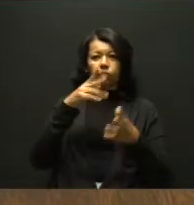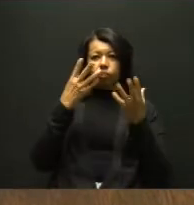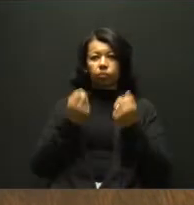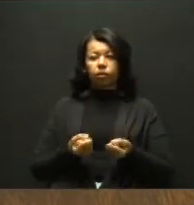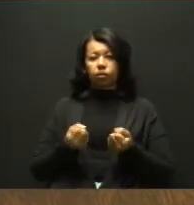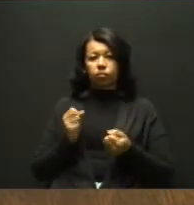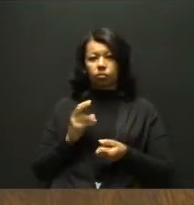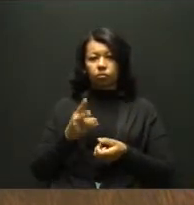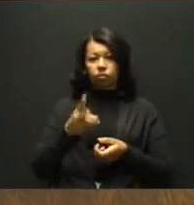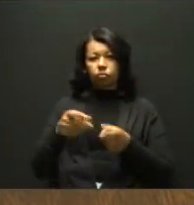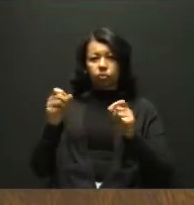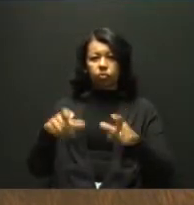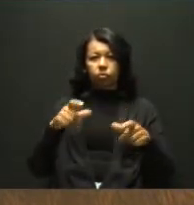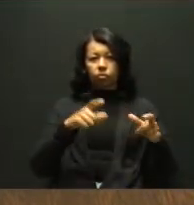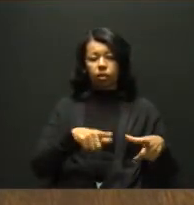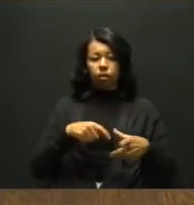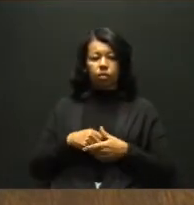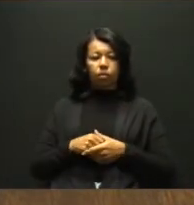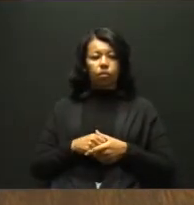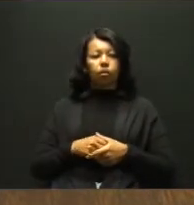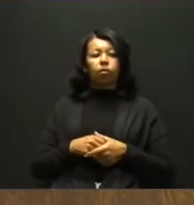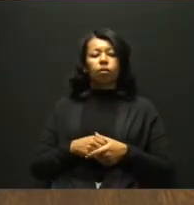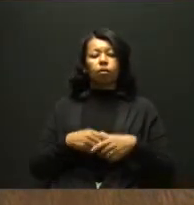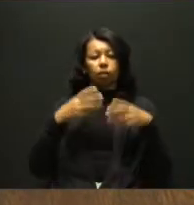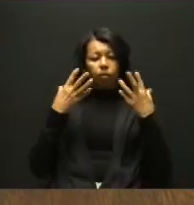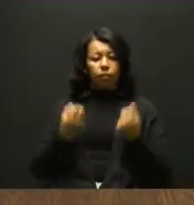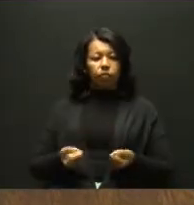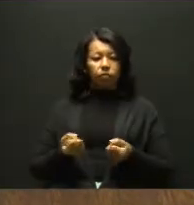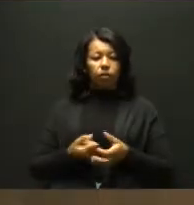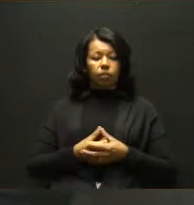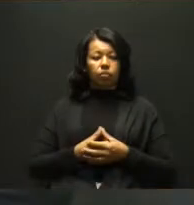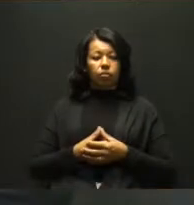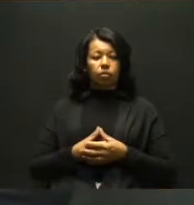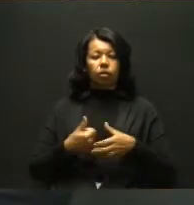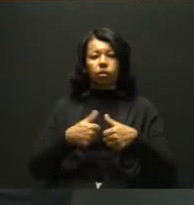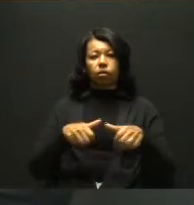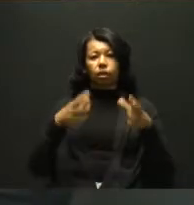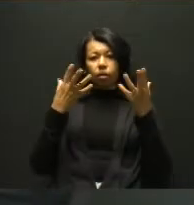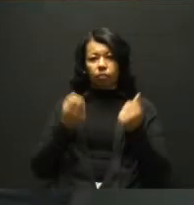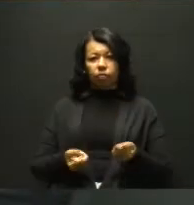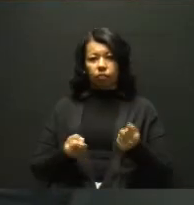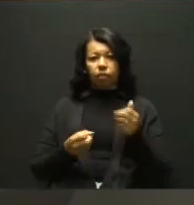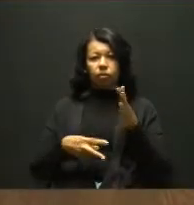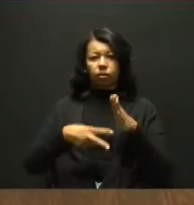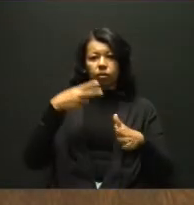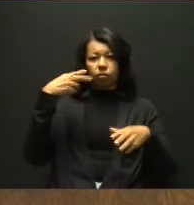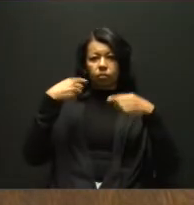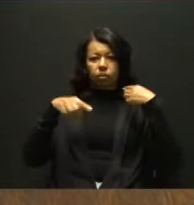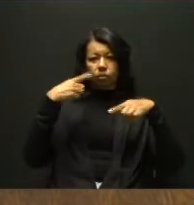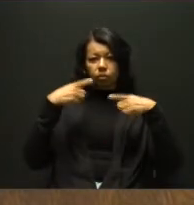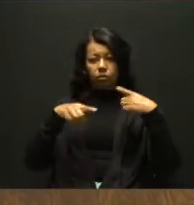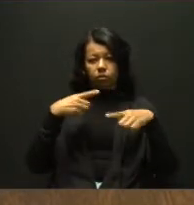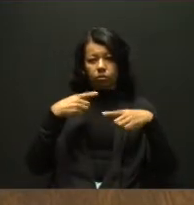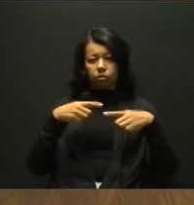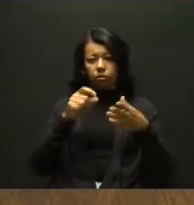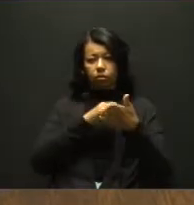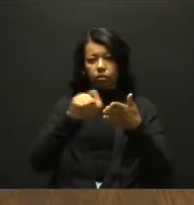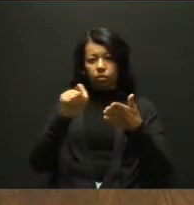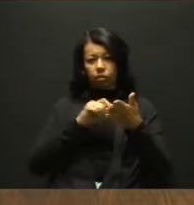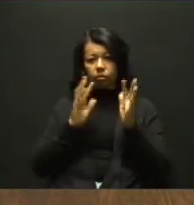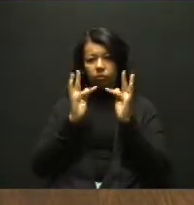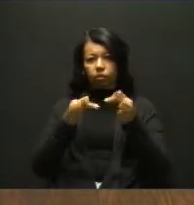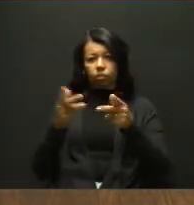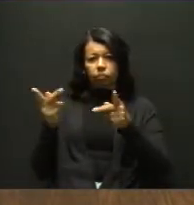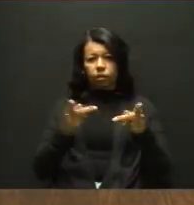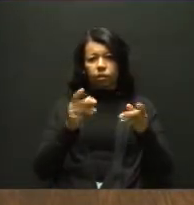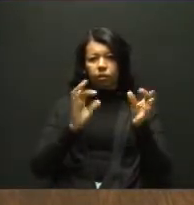forem pela aprovação permaneçam como se encontram aprovado está portanto aprovado em segunda discussão e redação final